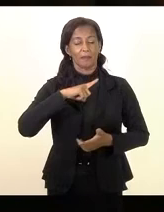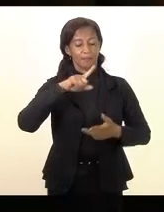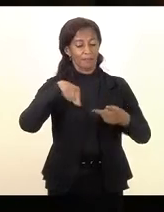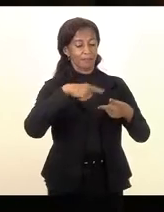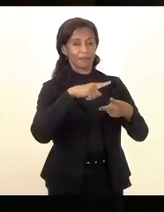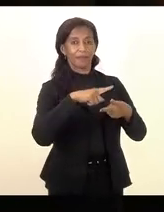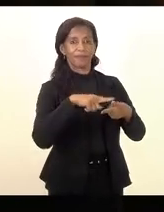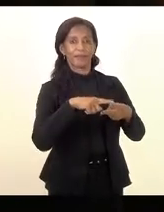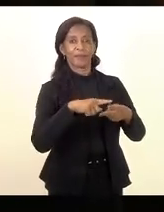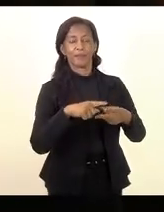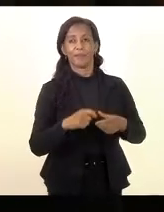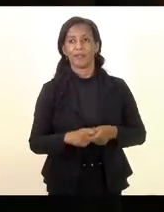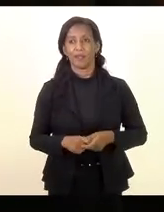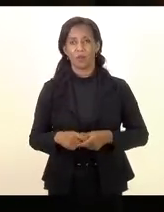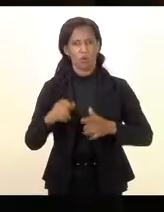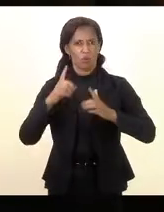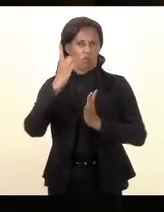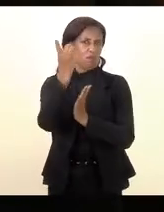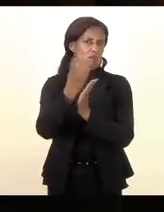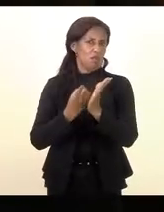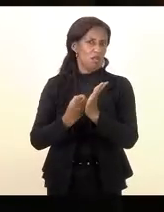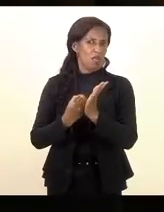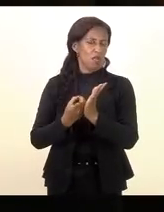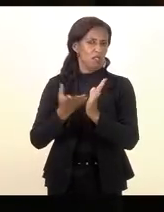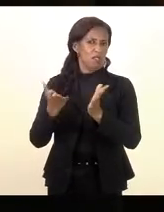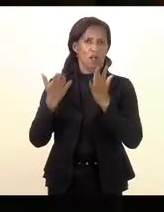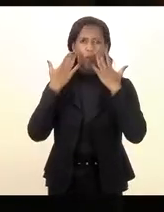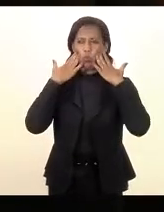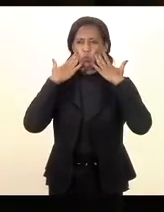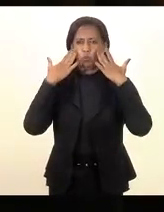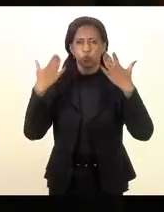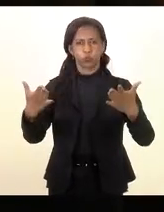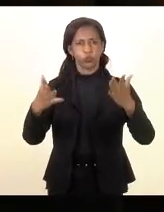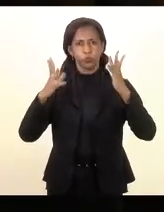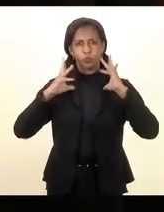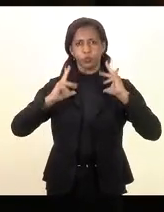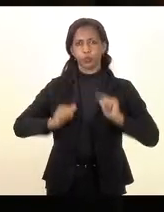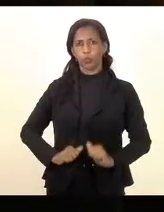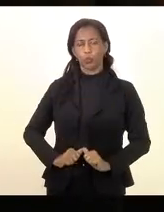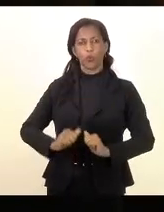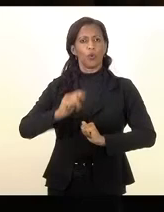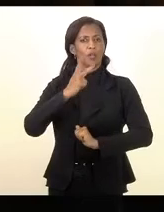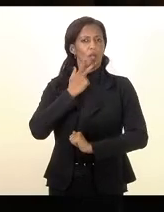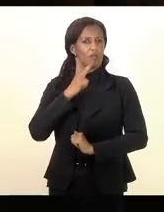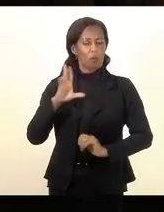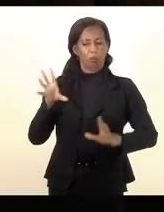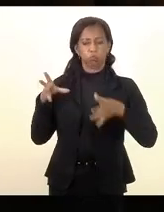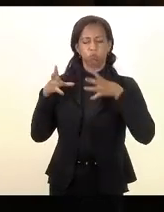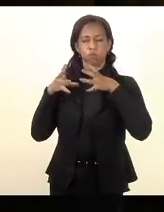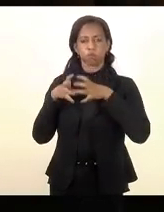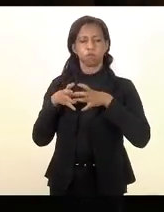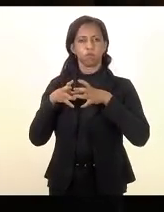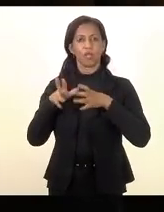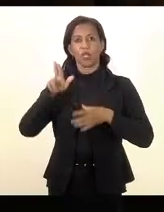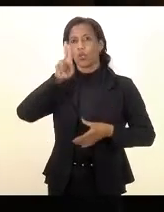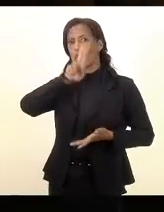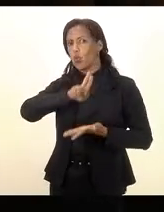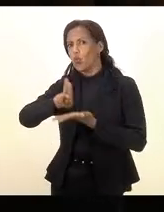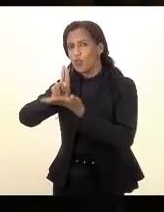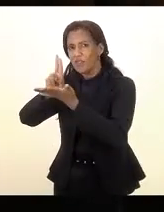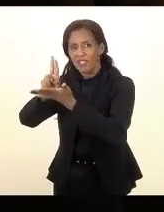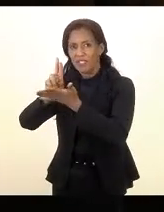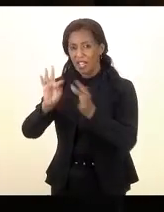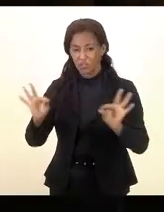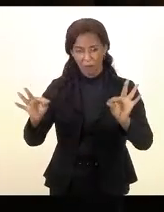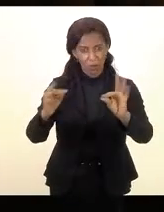aliás numa declaração pura cristalina límpida do elitismo de classe que universidade não é para todo mundo não